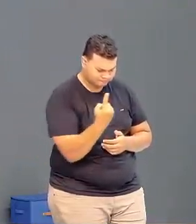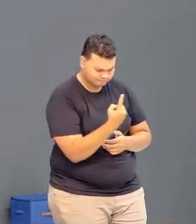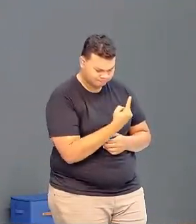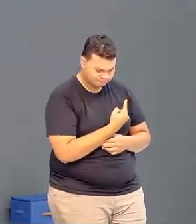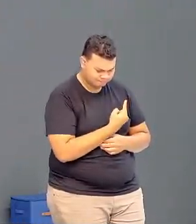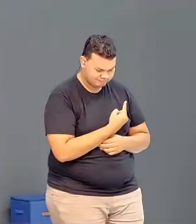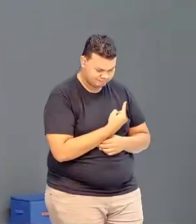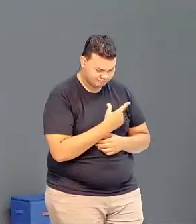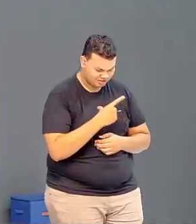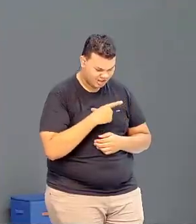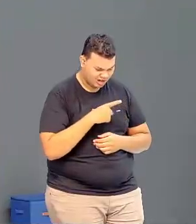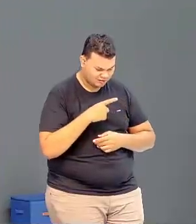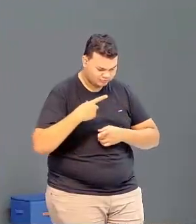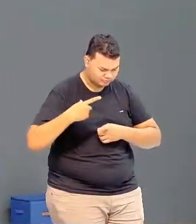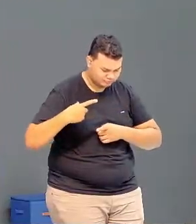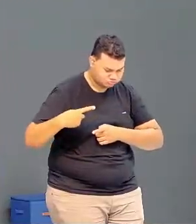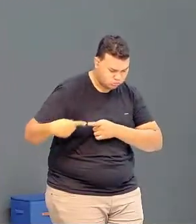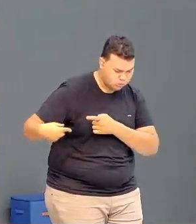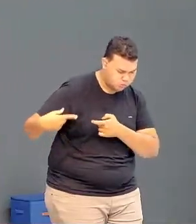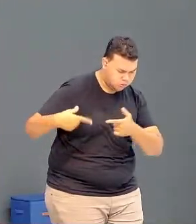estamos em batalha espiritual.